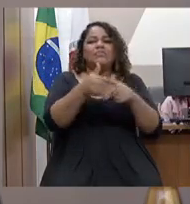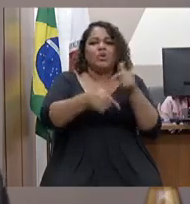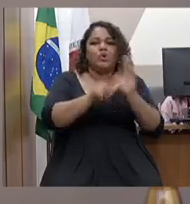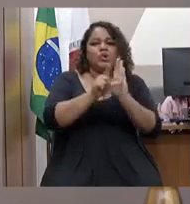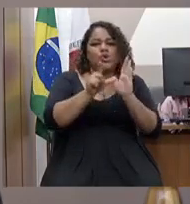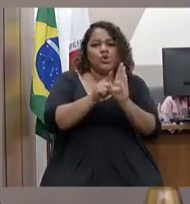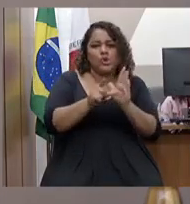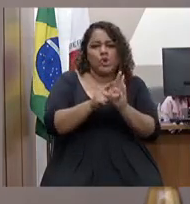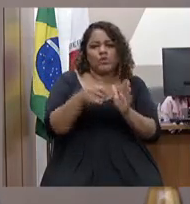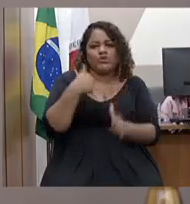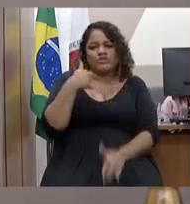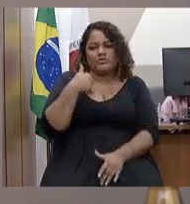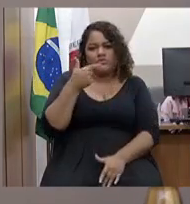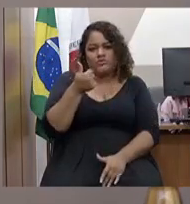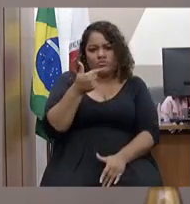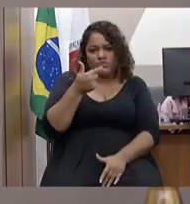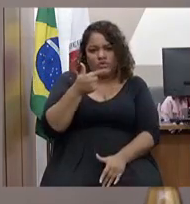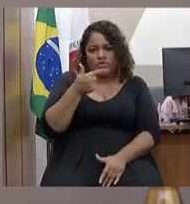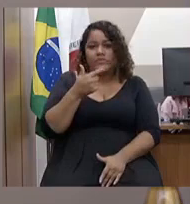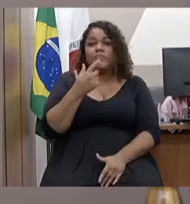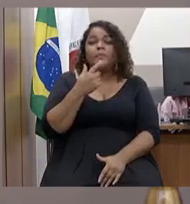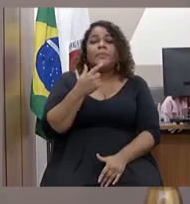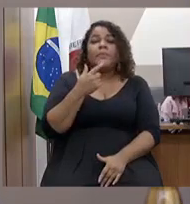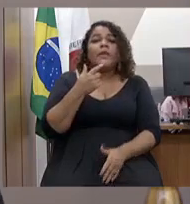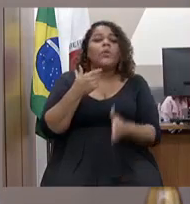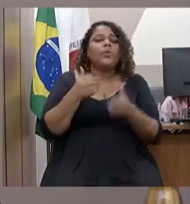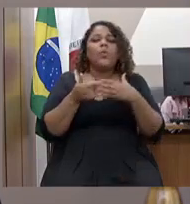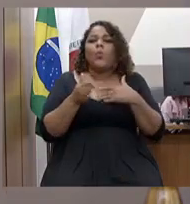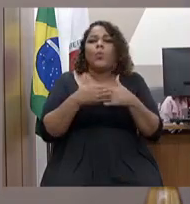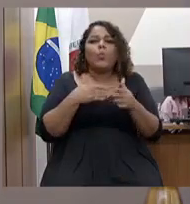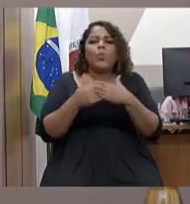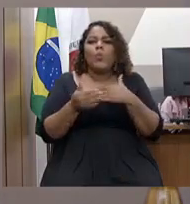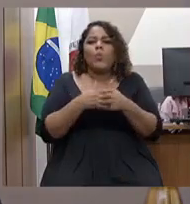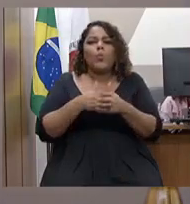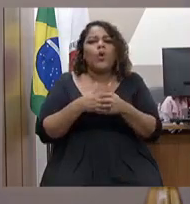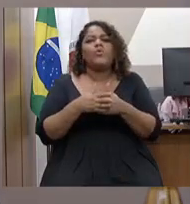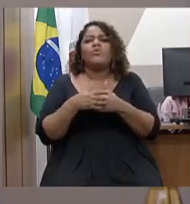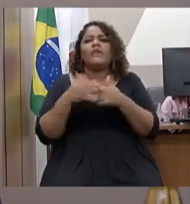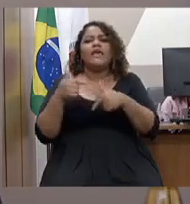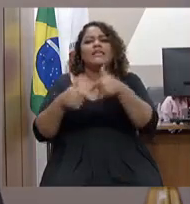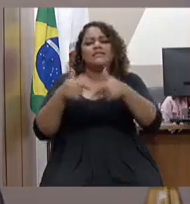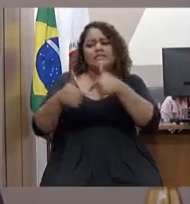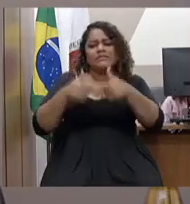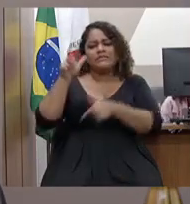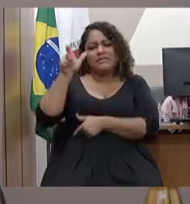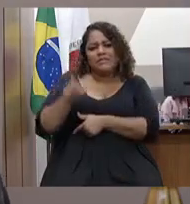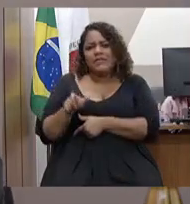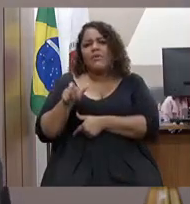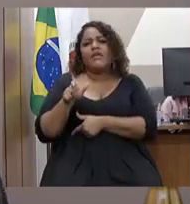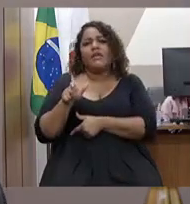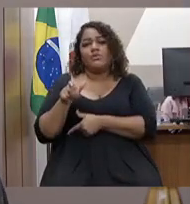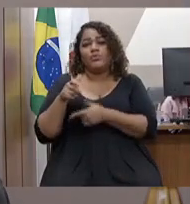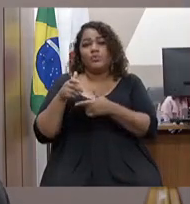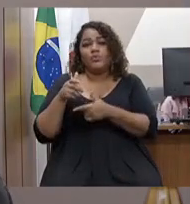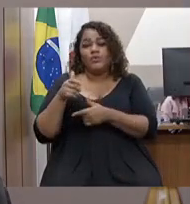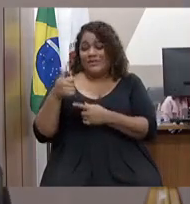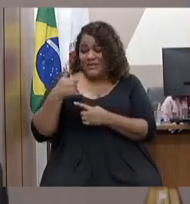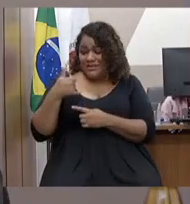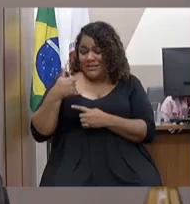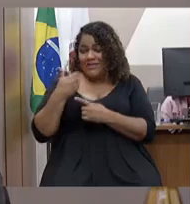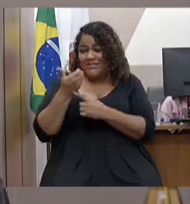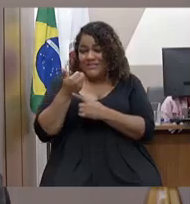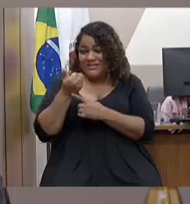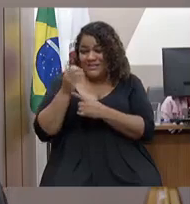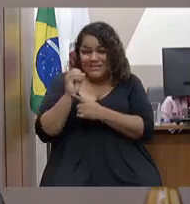que chega aos 60 anos que seja marceneiro tu Pinheiro maquinista seja soldador